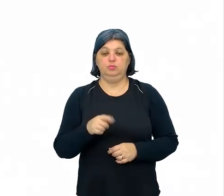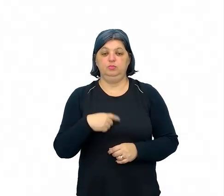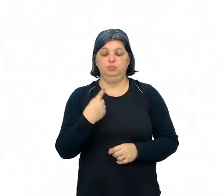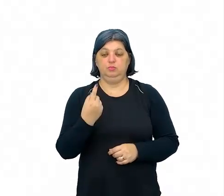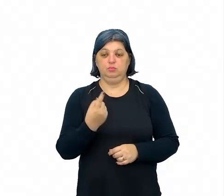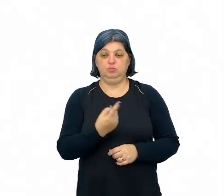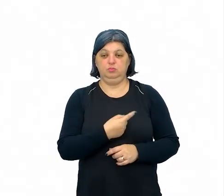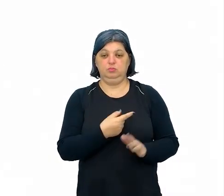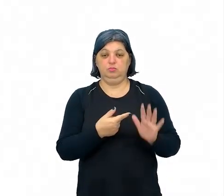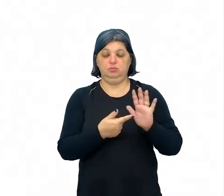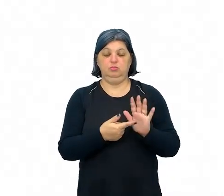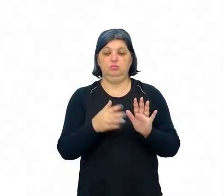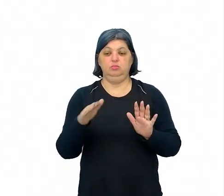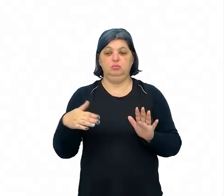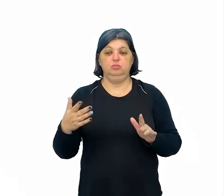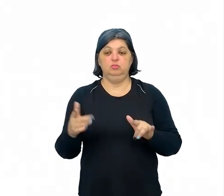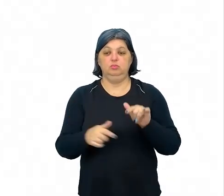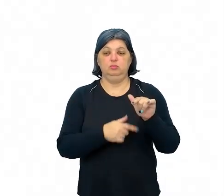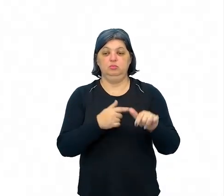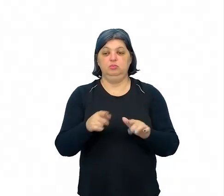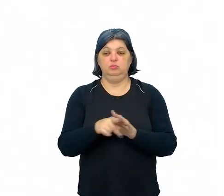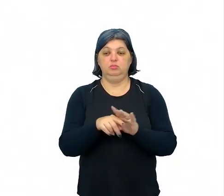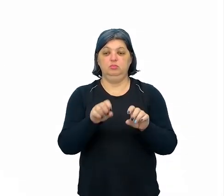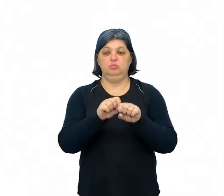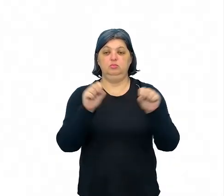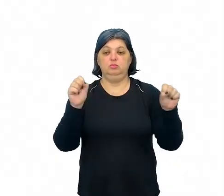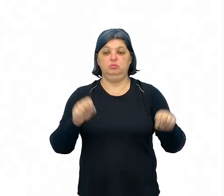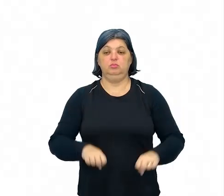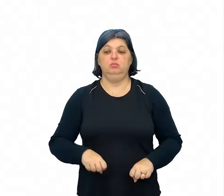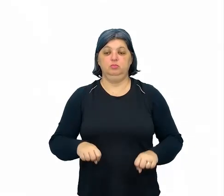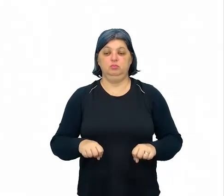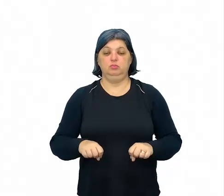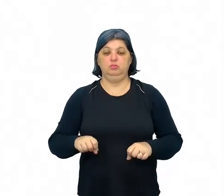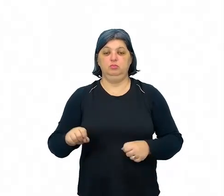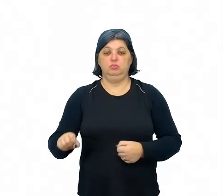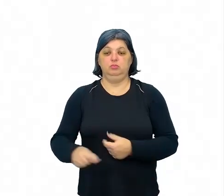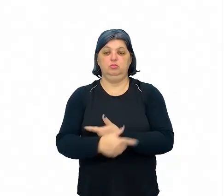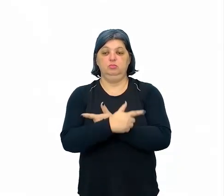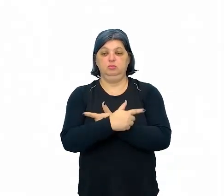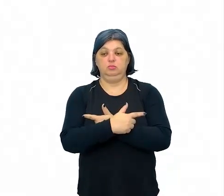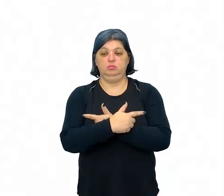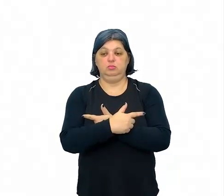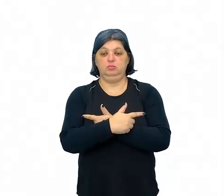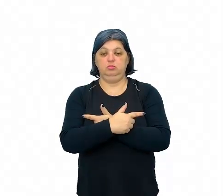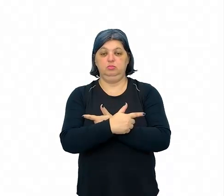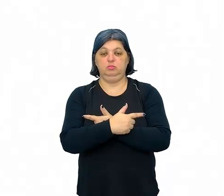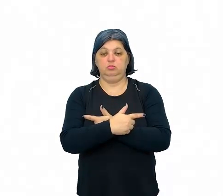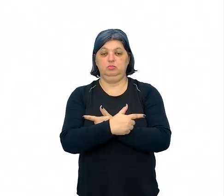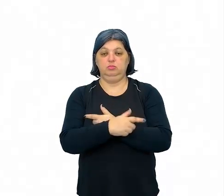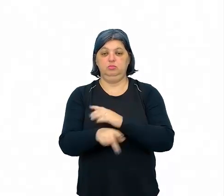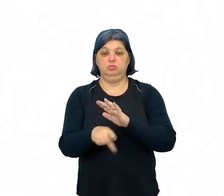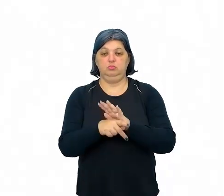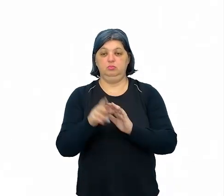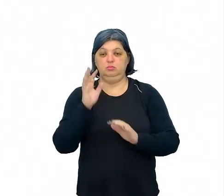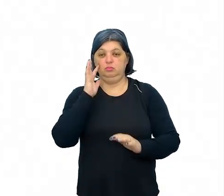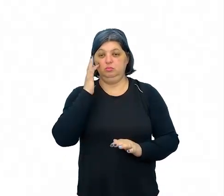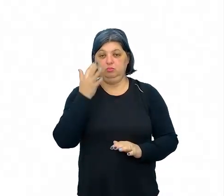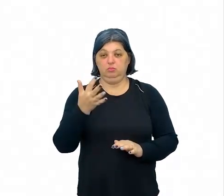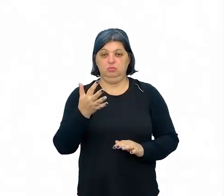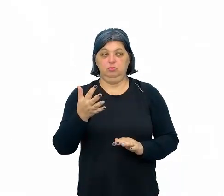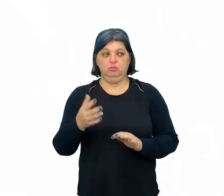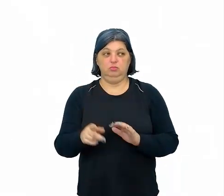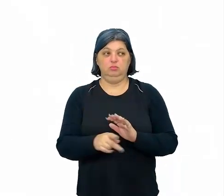mobilizados, quando eu trabalho com o sistema de equação aí do primeiro grau, né? Resolução algébrica e representação no